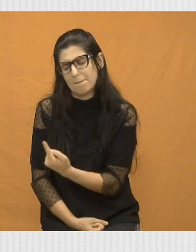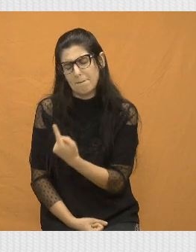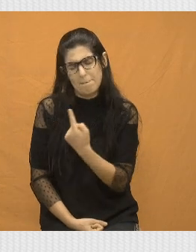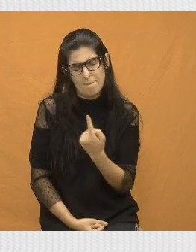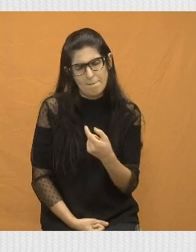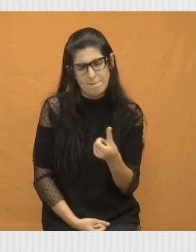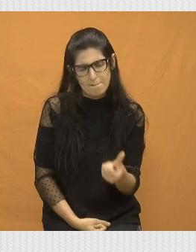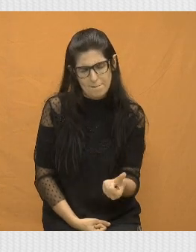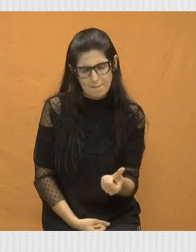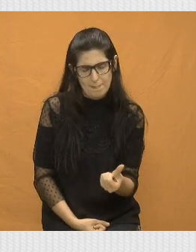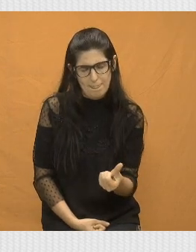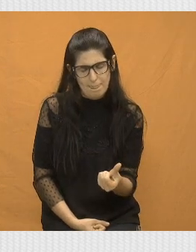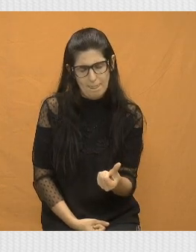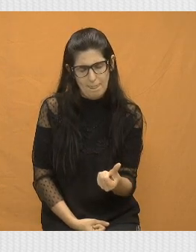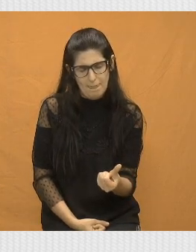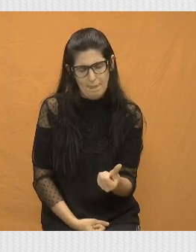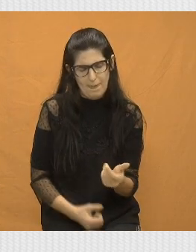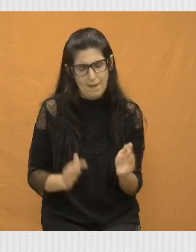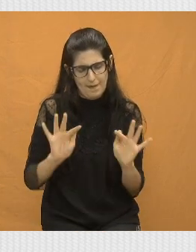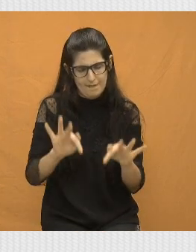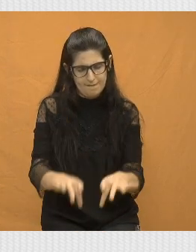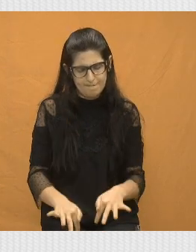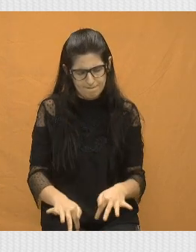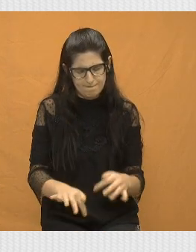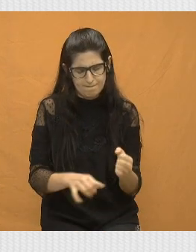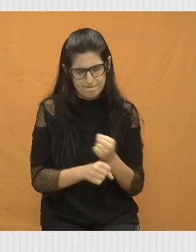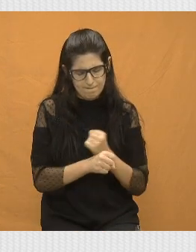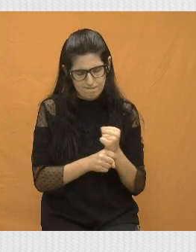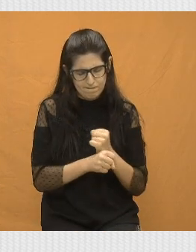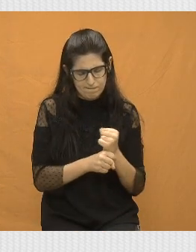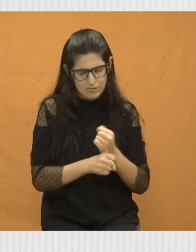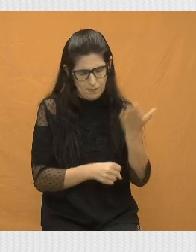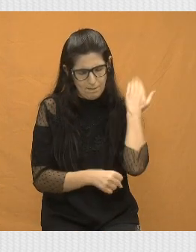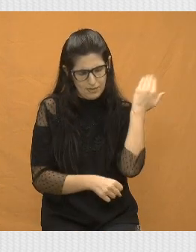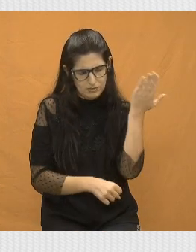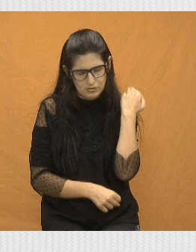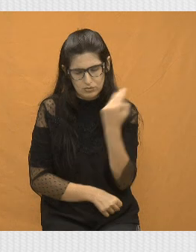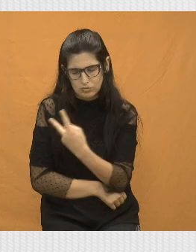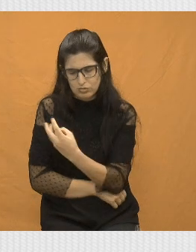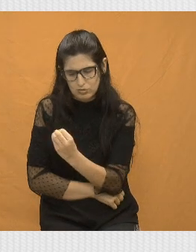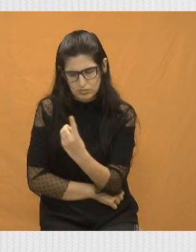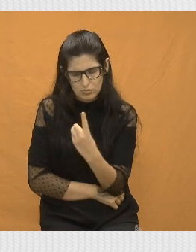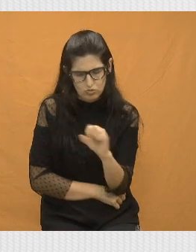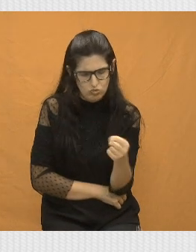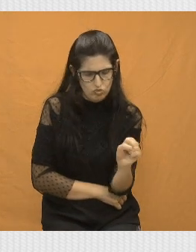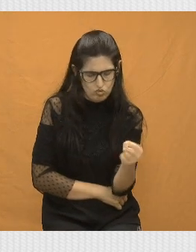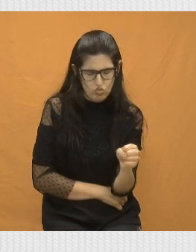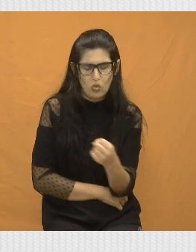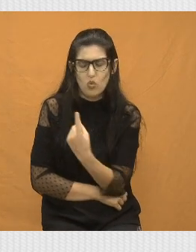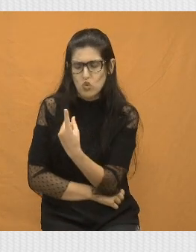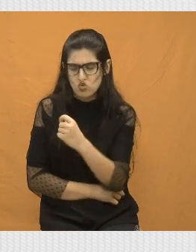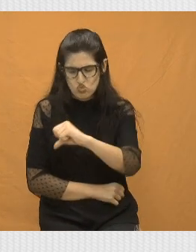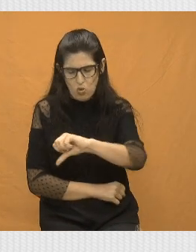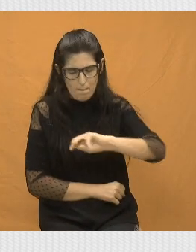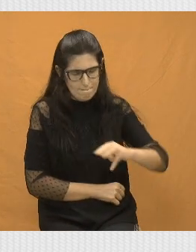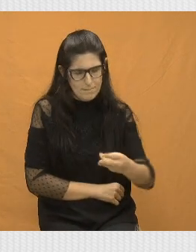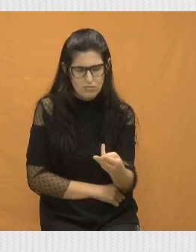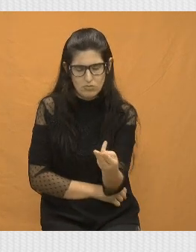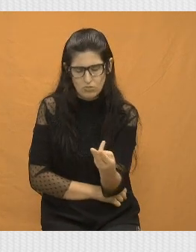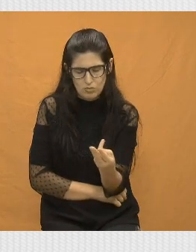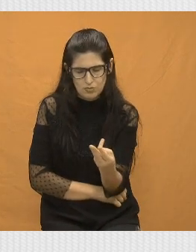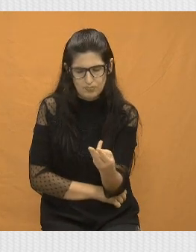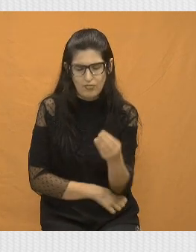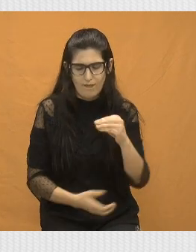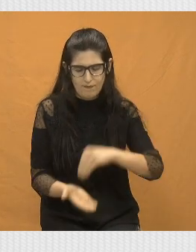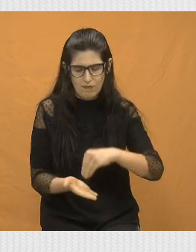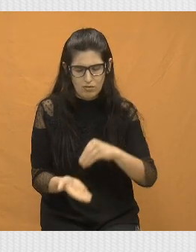19.509.116. Então, no encerramento de 2018, deixamos inscritos 19 milhões.